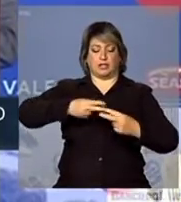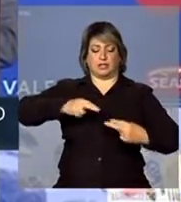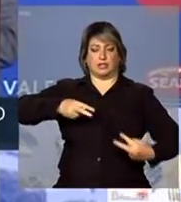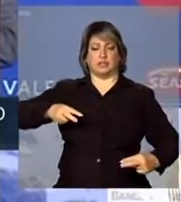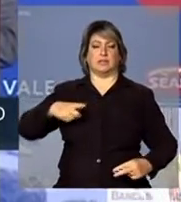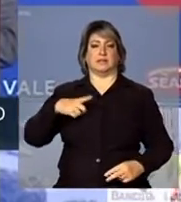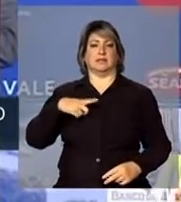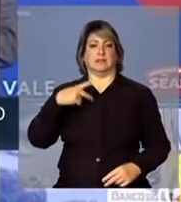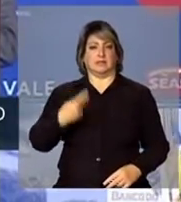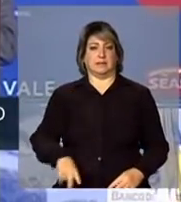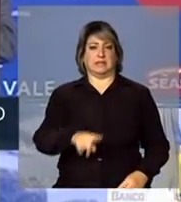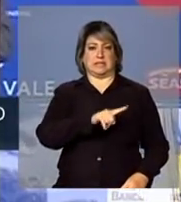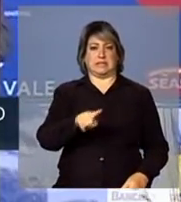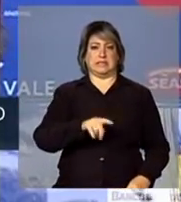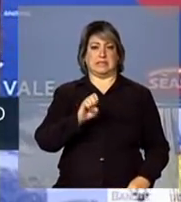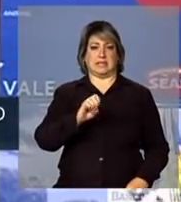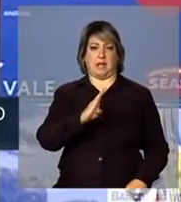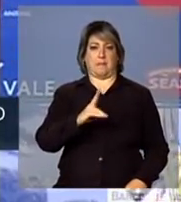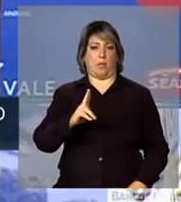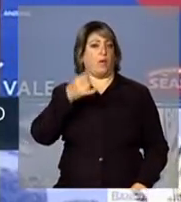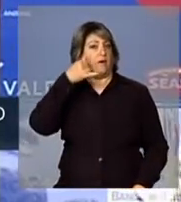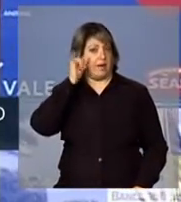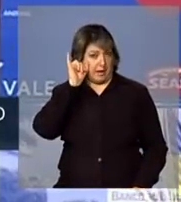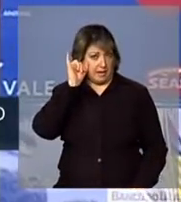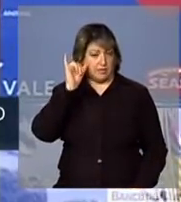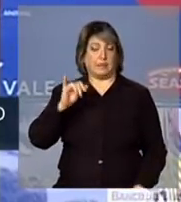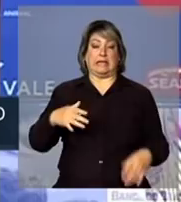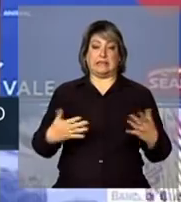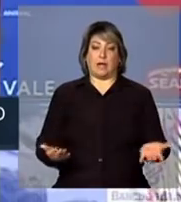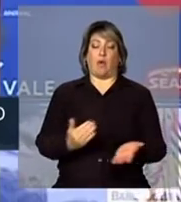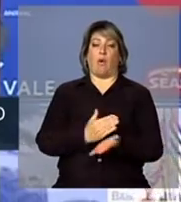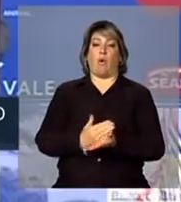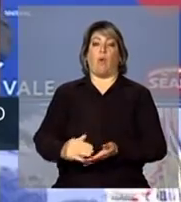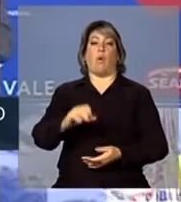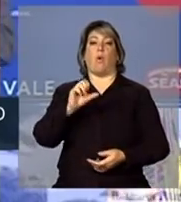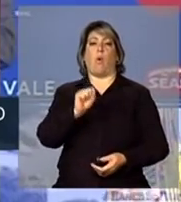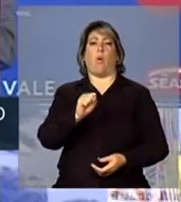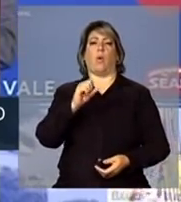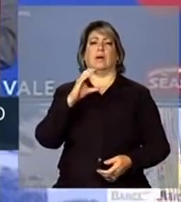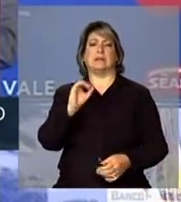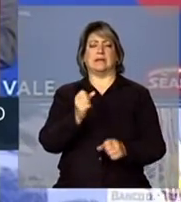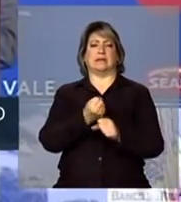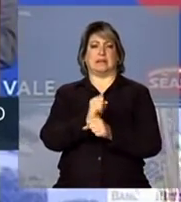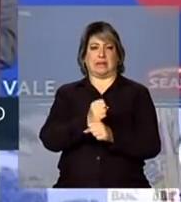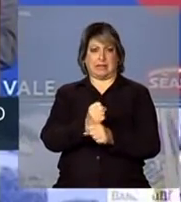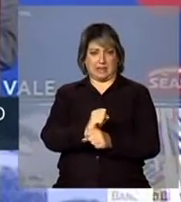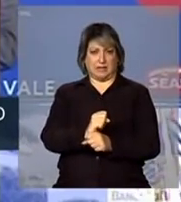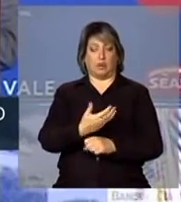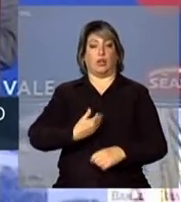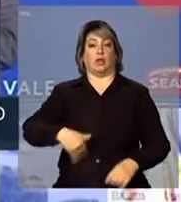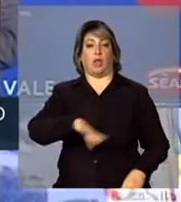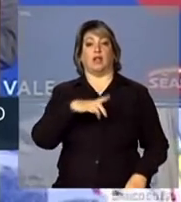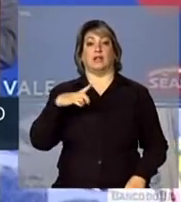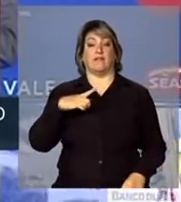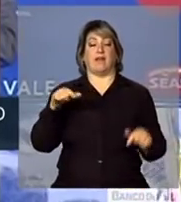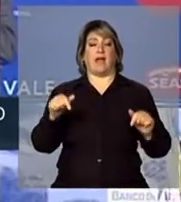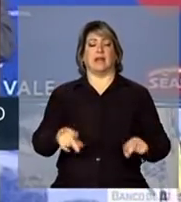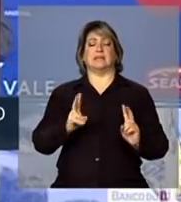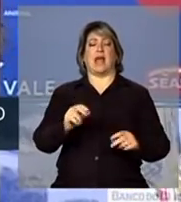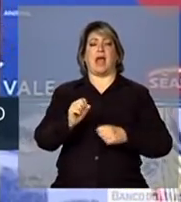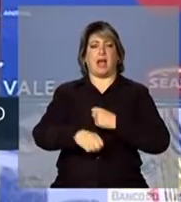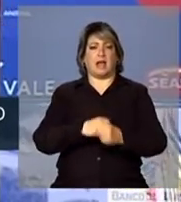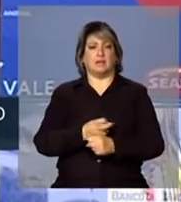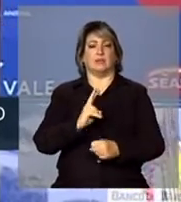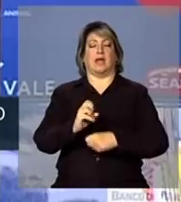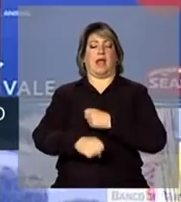do gado zebulino. E, a partir de então, durante 8 décadas, praticamente, nós tivemos aqui, ano a ano,